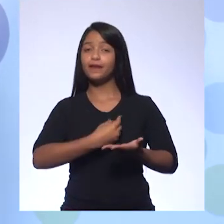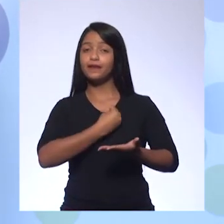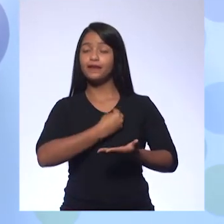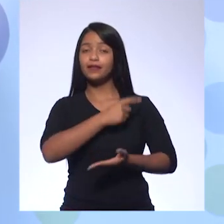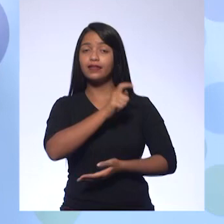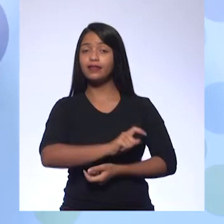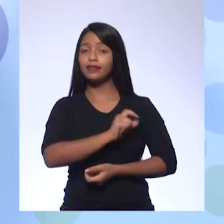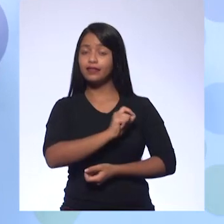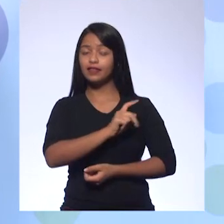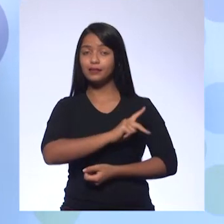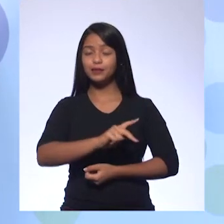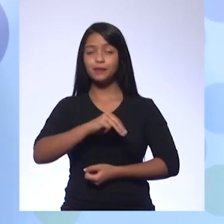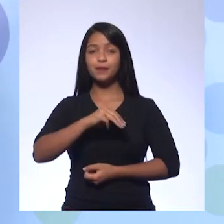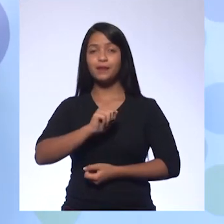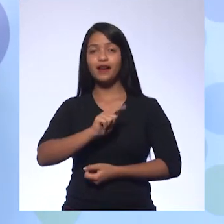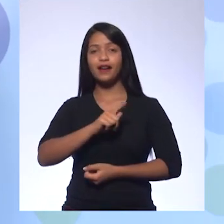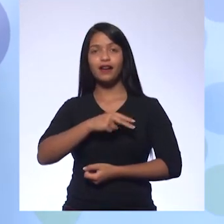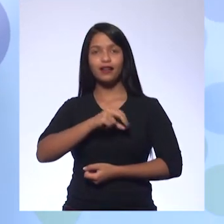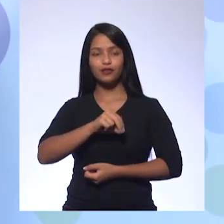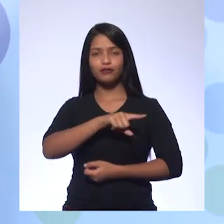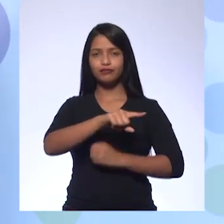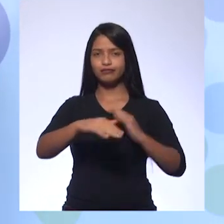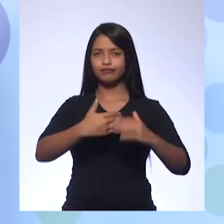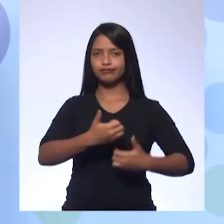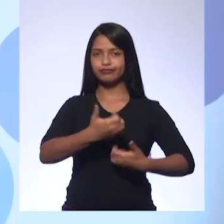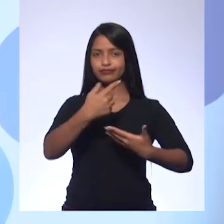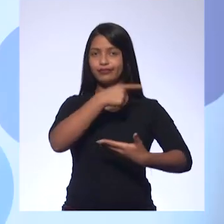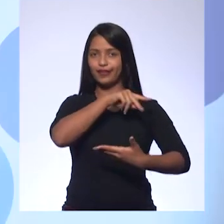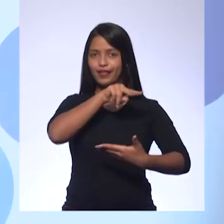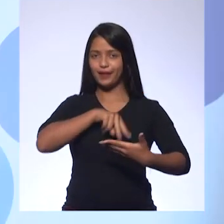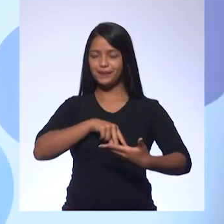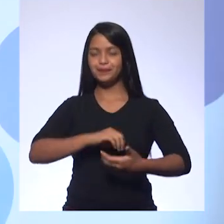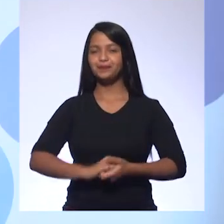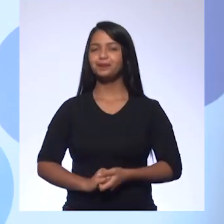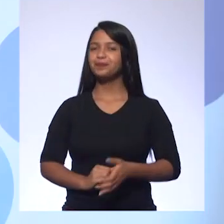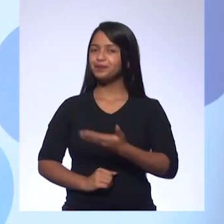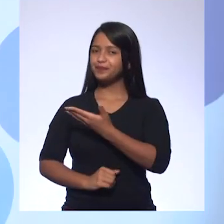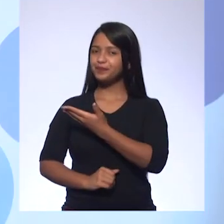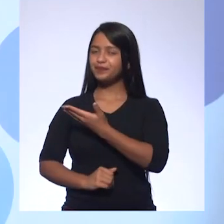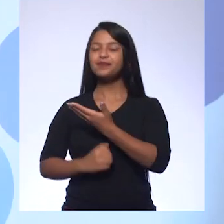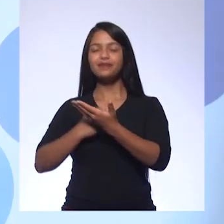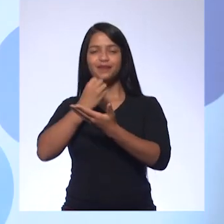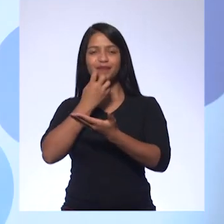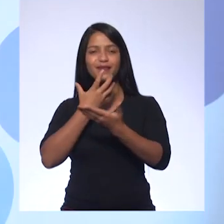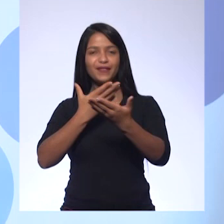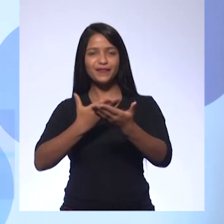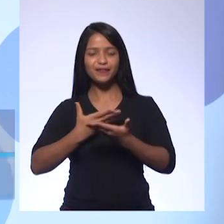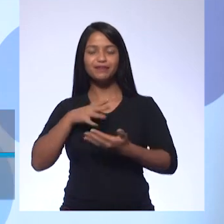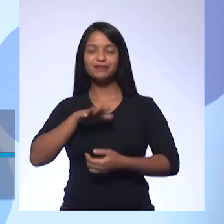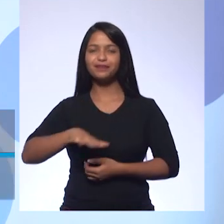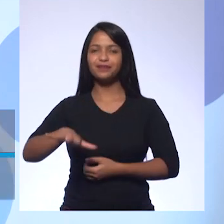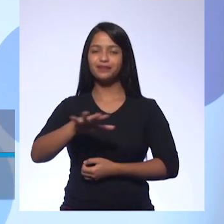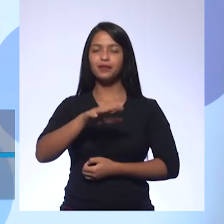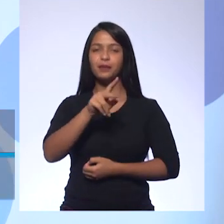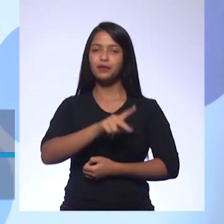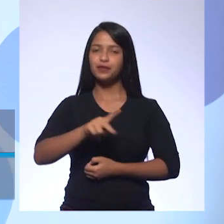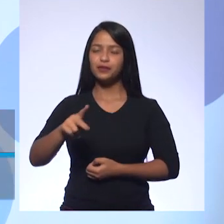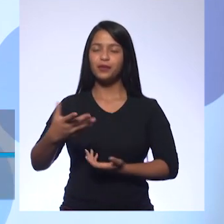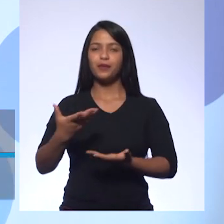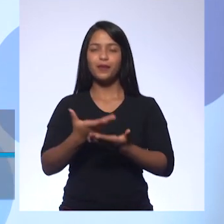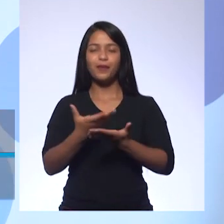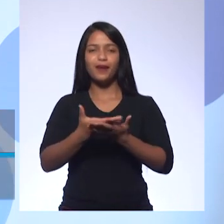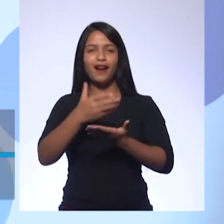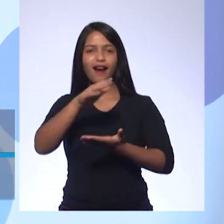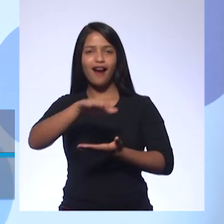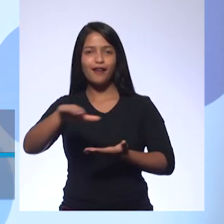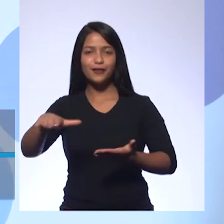temos aqui o nosso querido colega professor Magno. É isso aí, sejam todos bem-vindos aí, os professores, alunos, toda essa galera